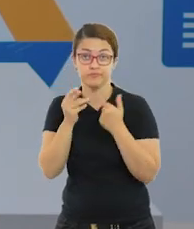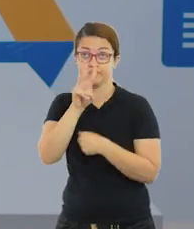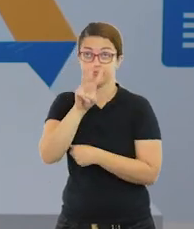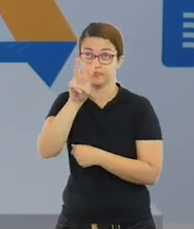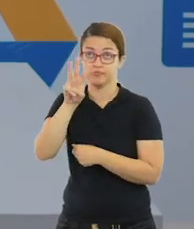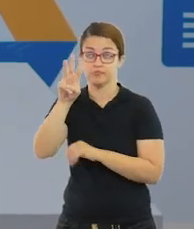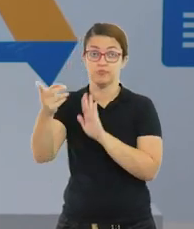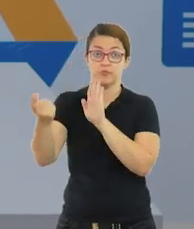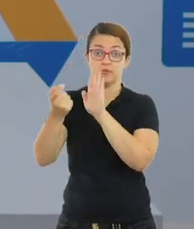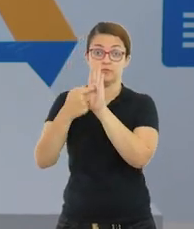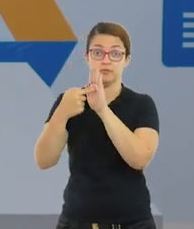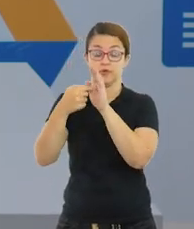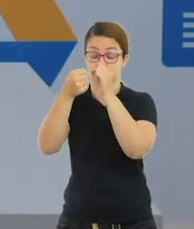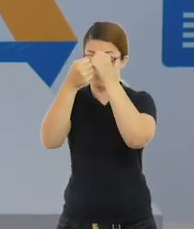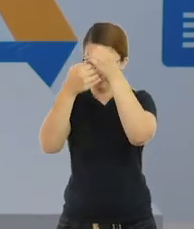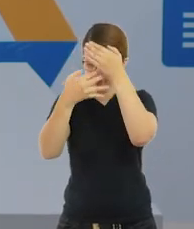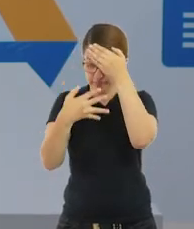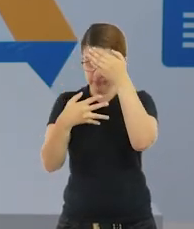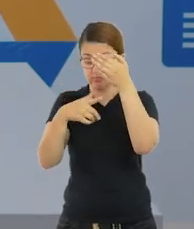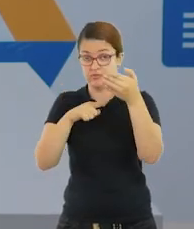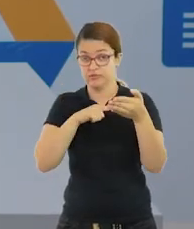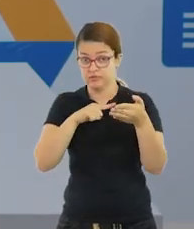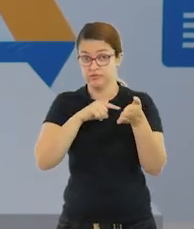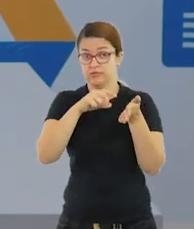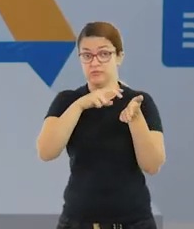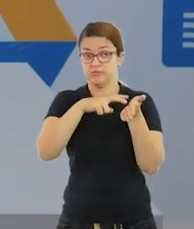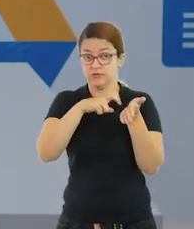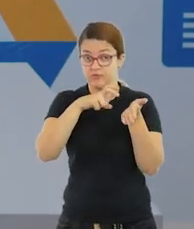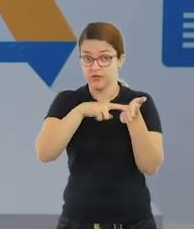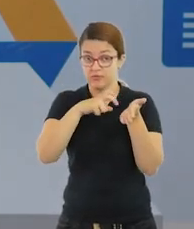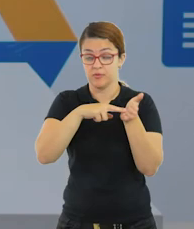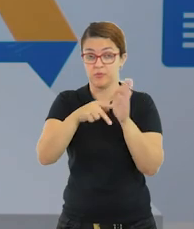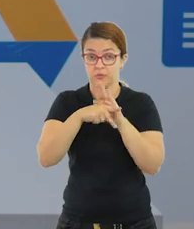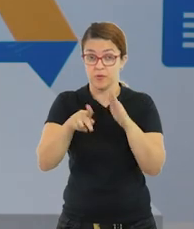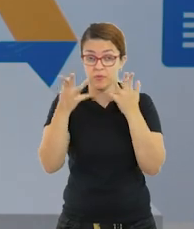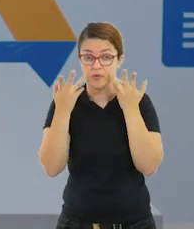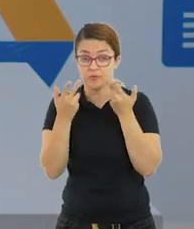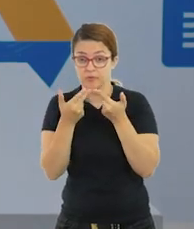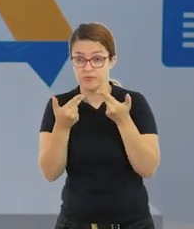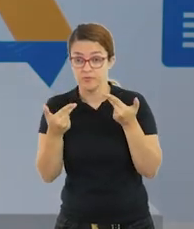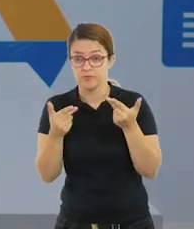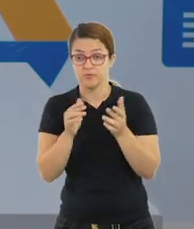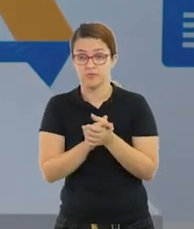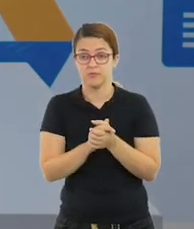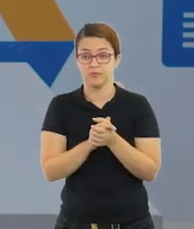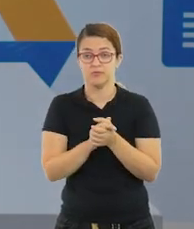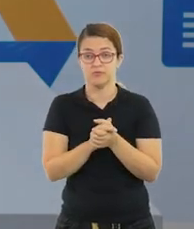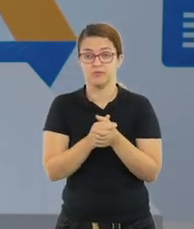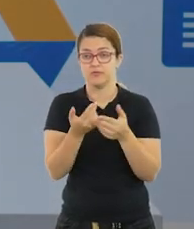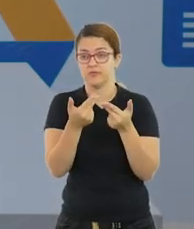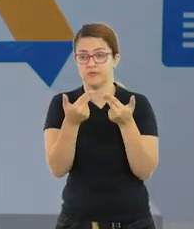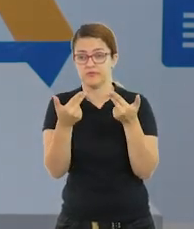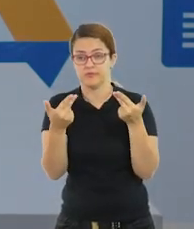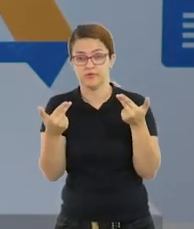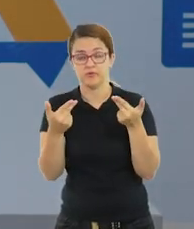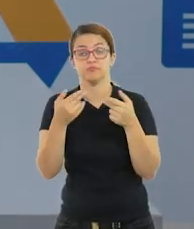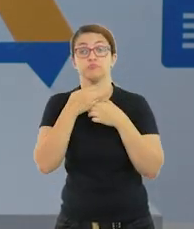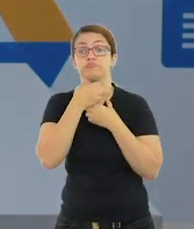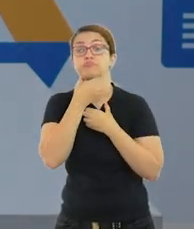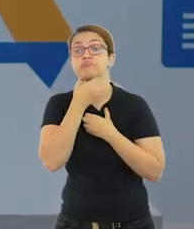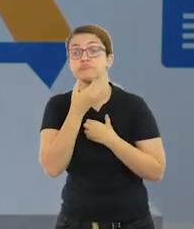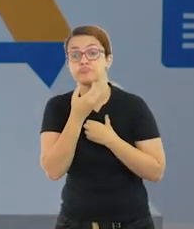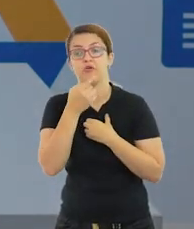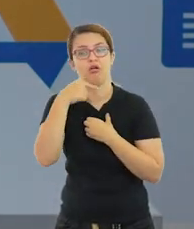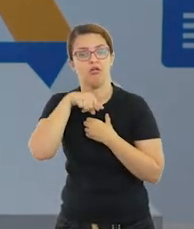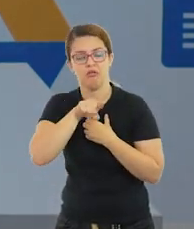lá no link Lição de Casa, o vocabulário dos Wild Animals. Então nós vamos ter lá o hippo, elephant,